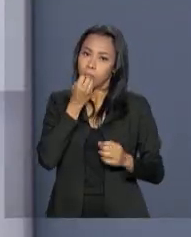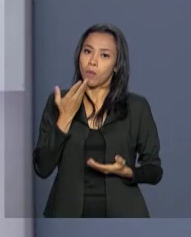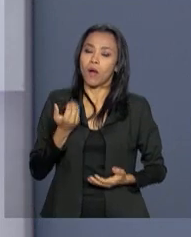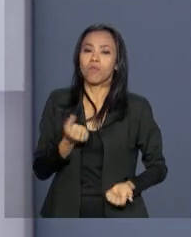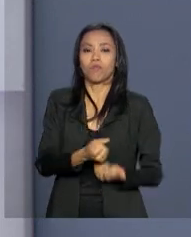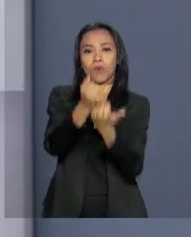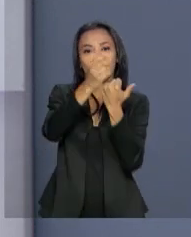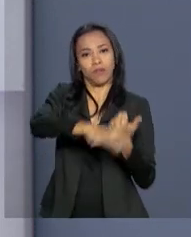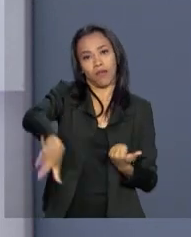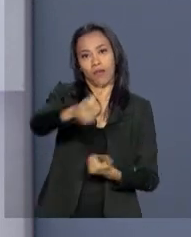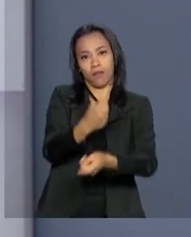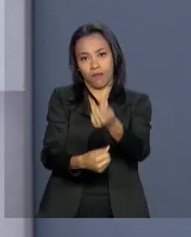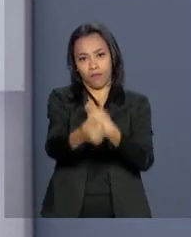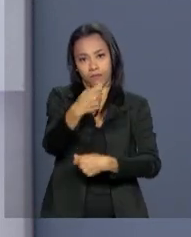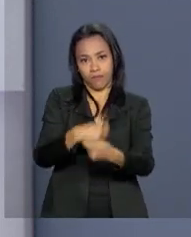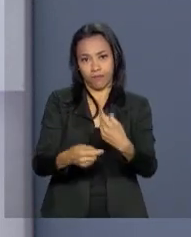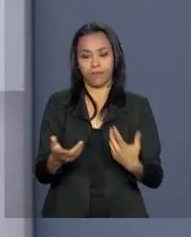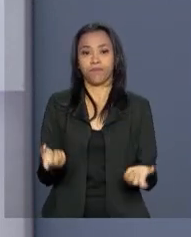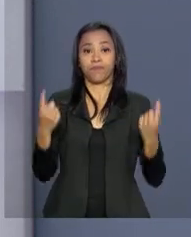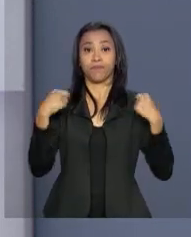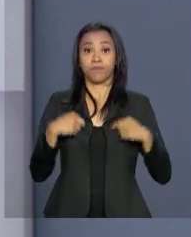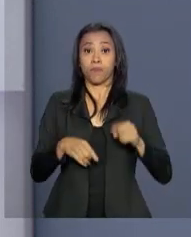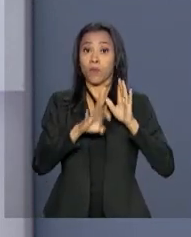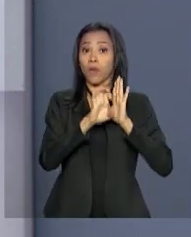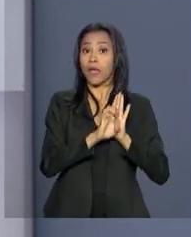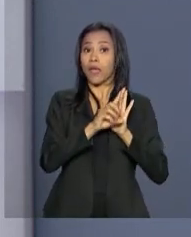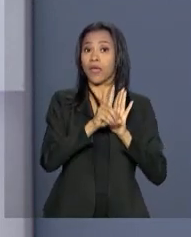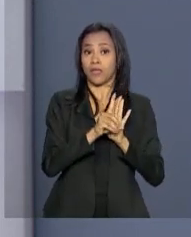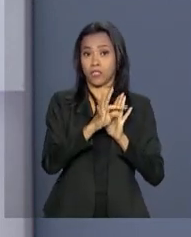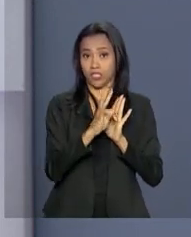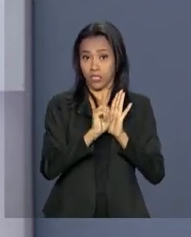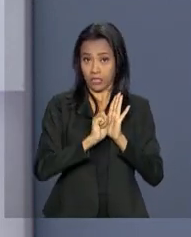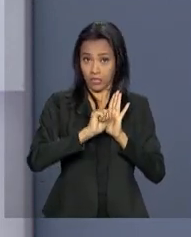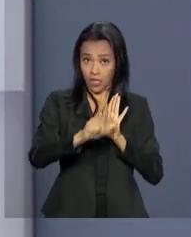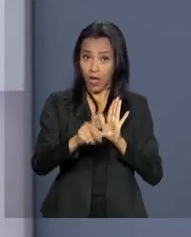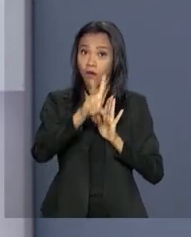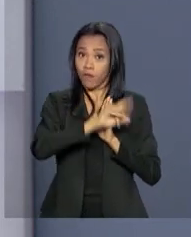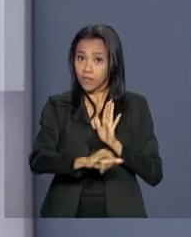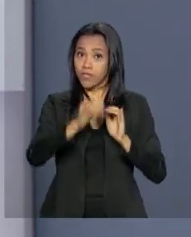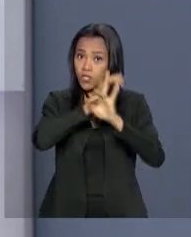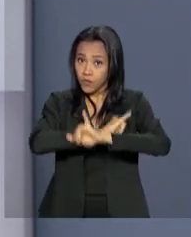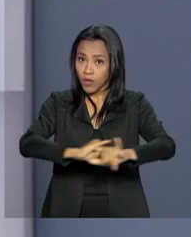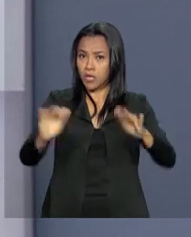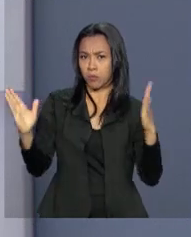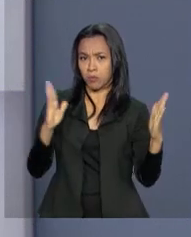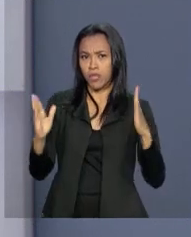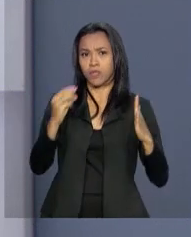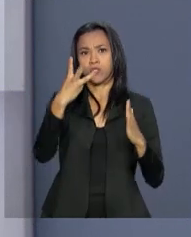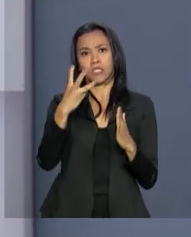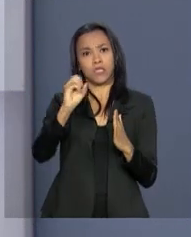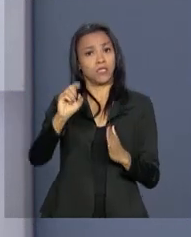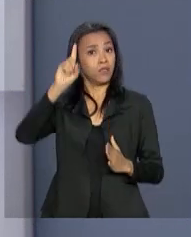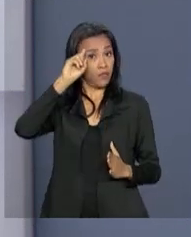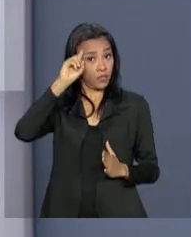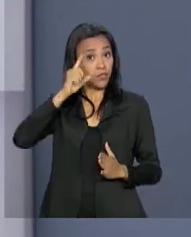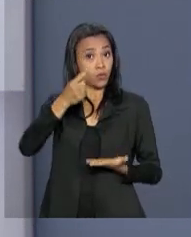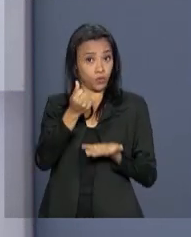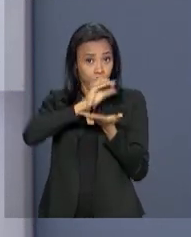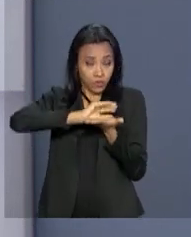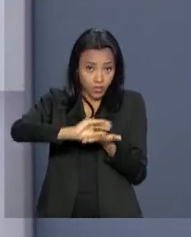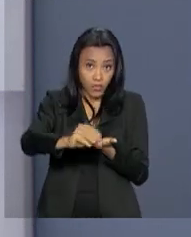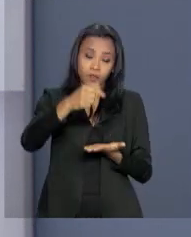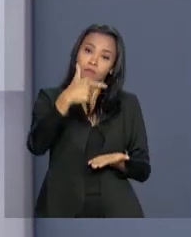a expectativa é que o edital de licitação seja publicado em até 30 dias o investimento vai garantir que 23%